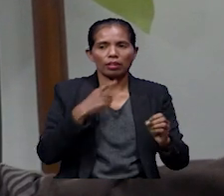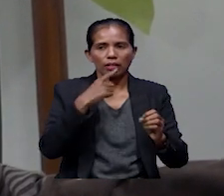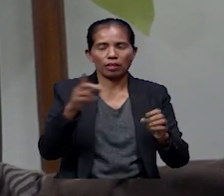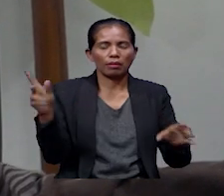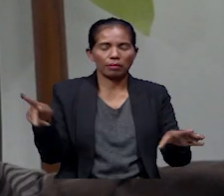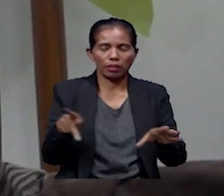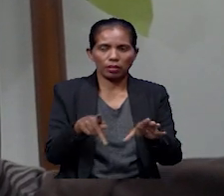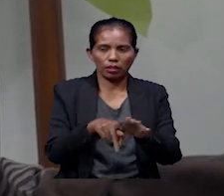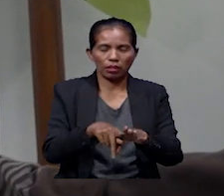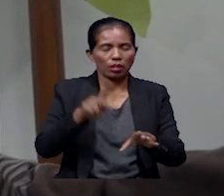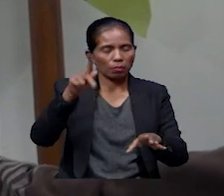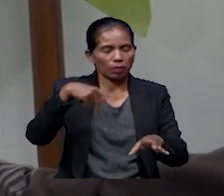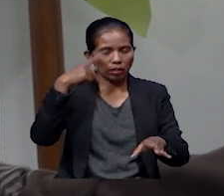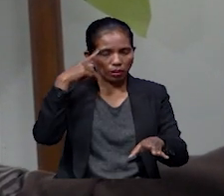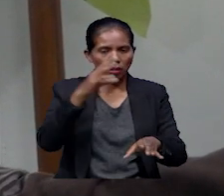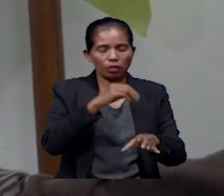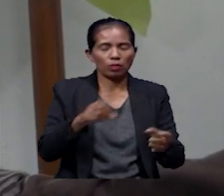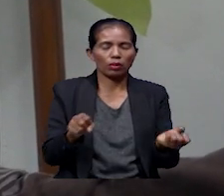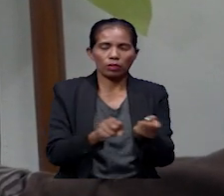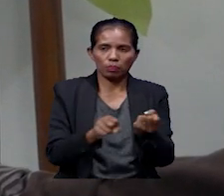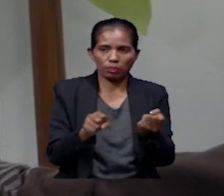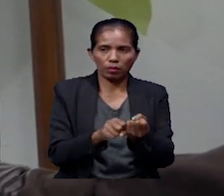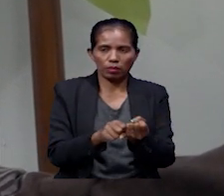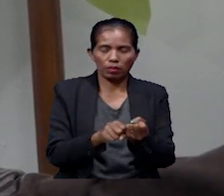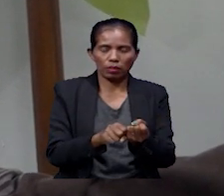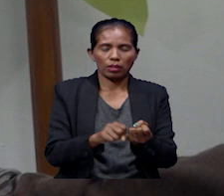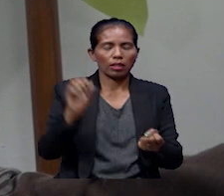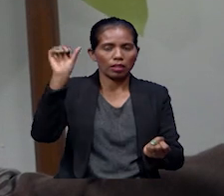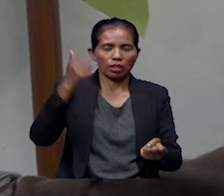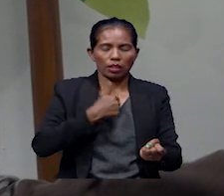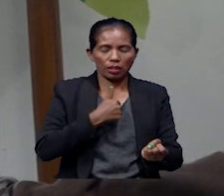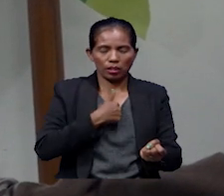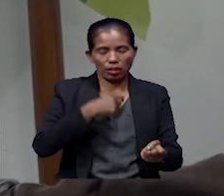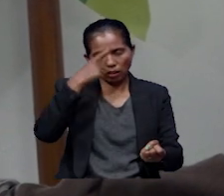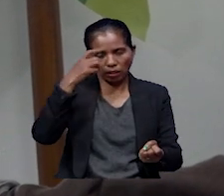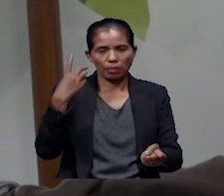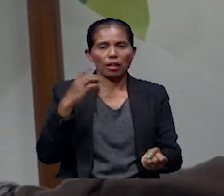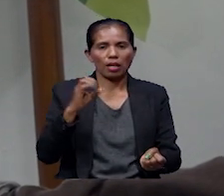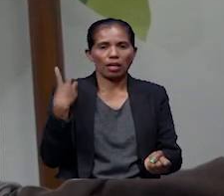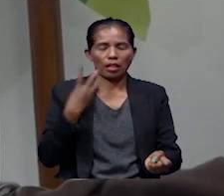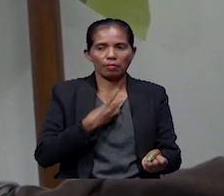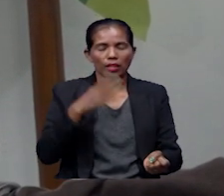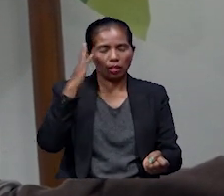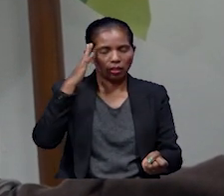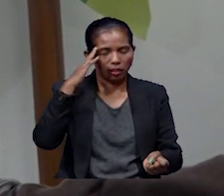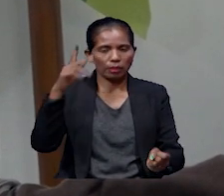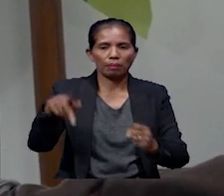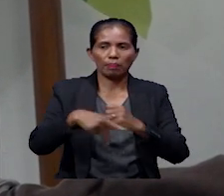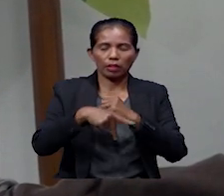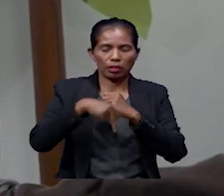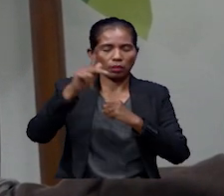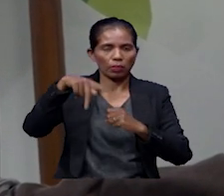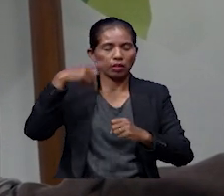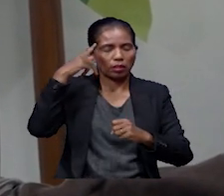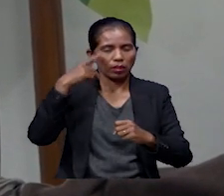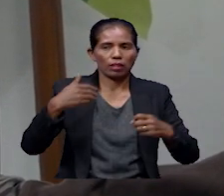minha posição política. Estou a apoio a candidatura da Neur. Também tem no dar partido político